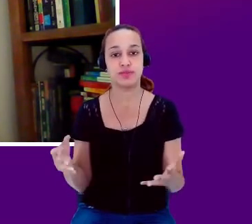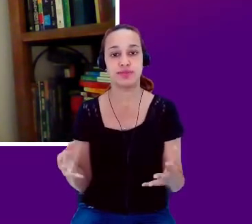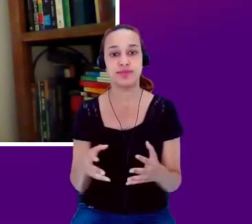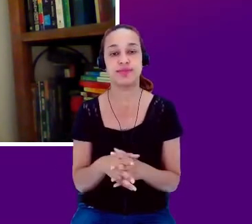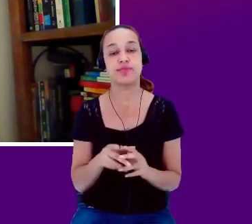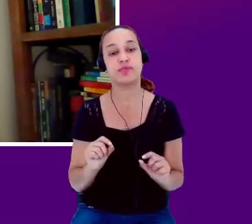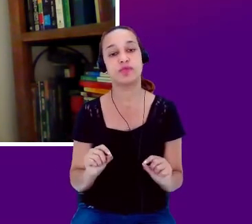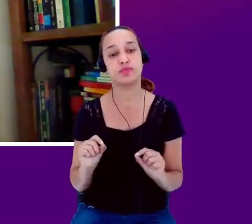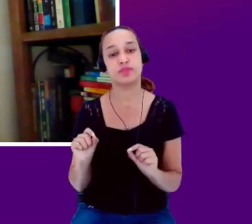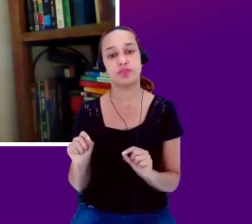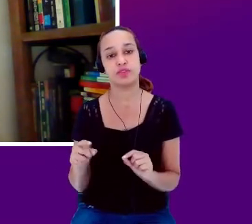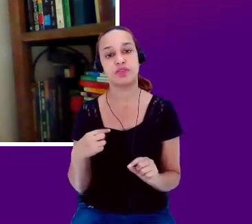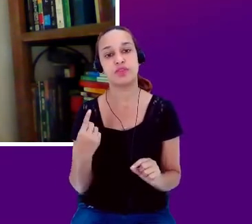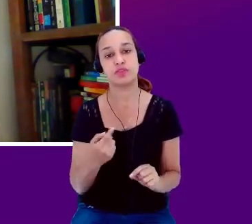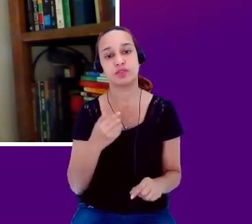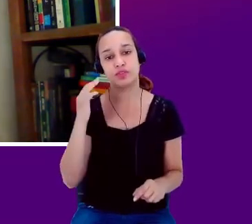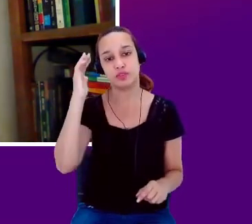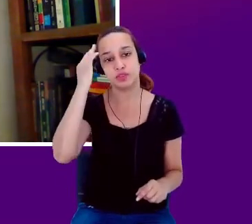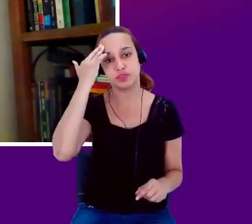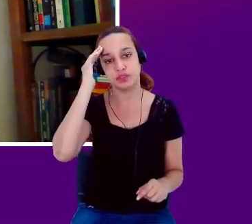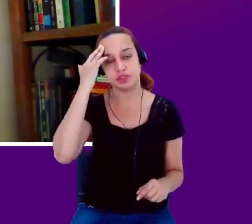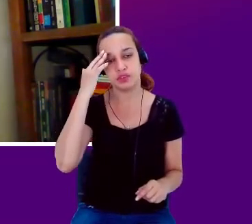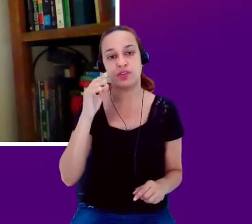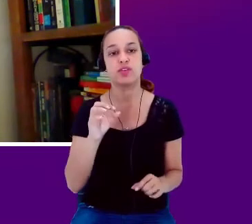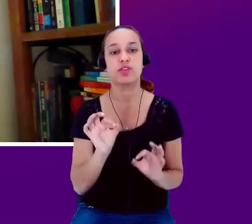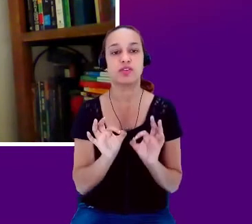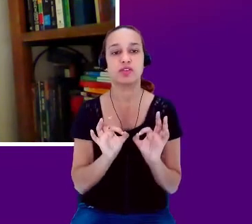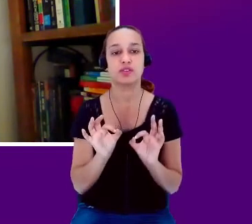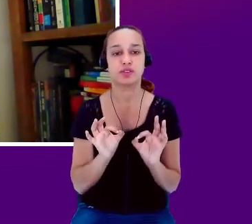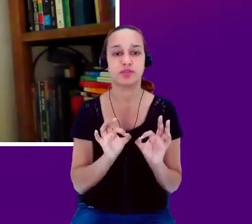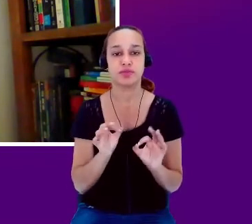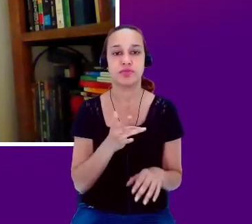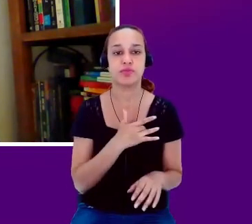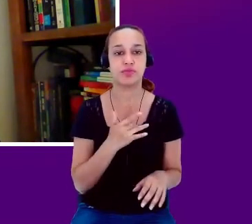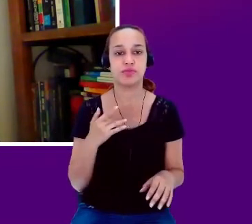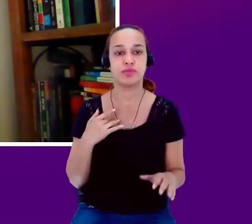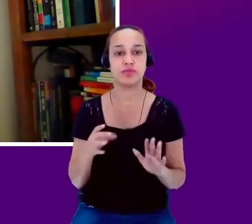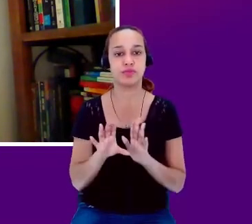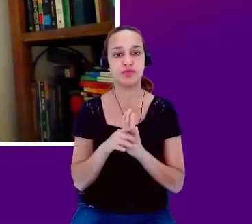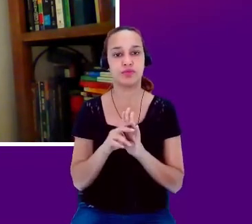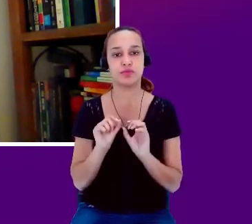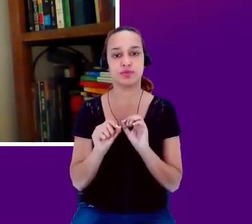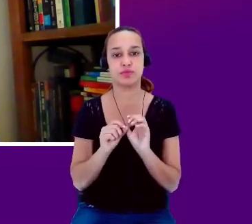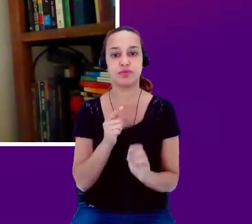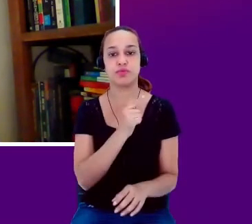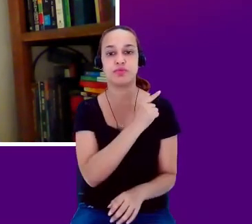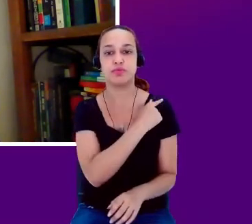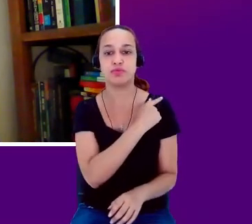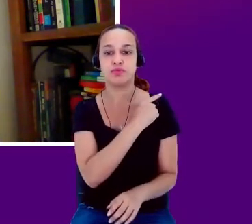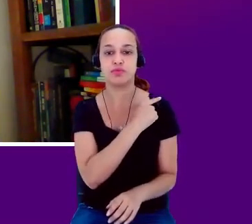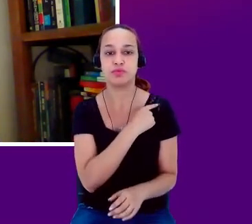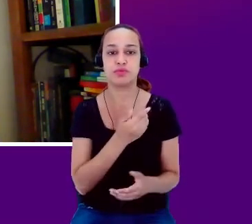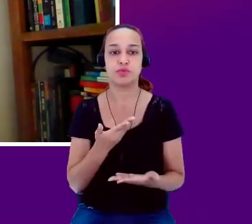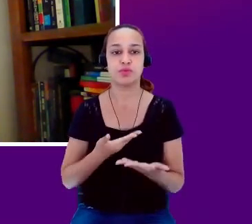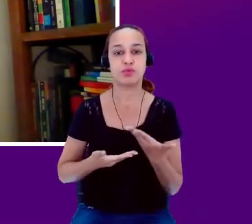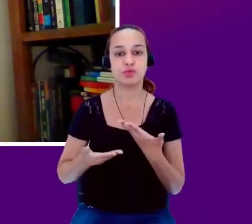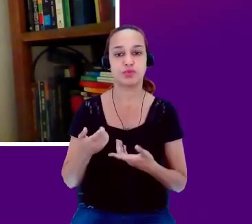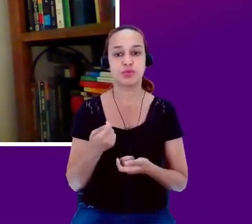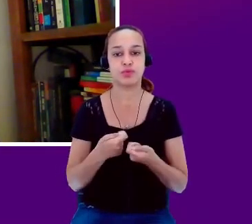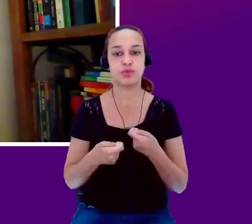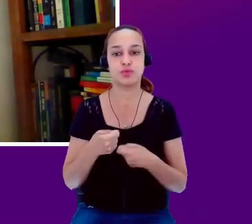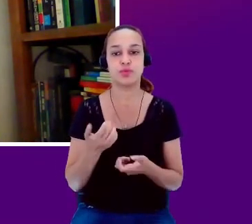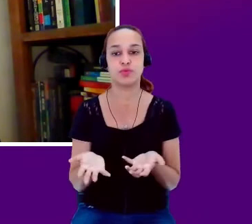nesse caso, a gente entende que o serviço de saúde está englobado num conceito maior de gestão do cuidado. Então, essa gestão do cuidado